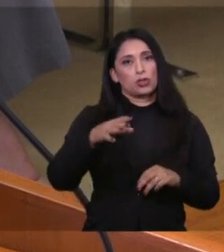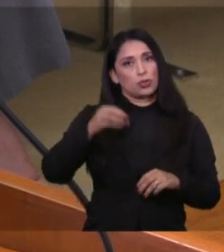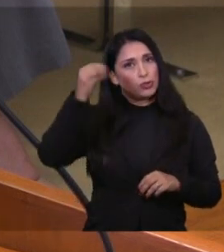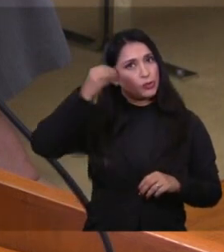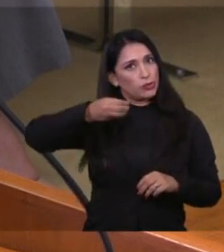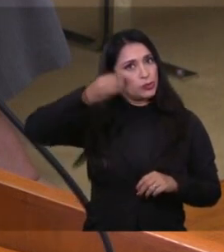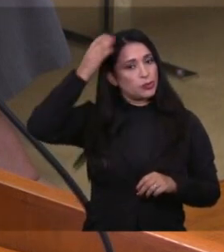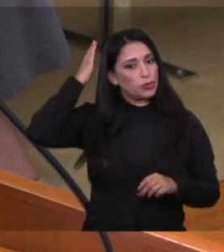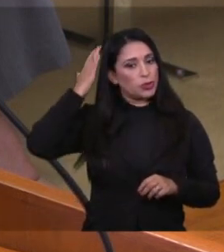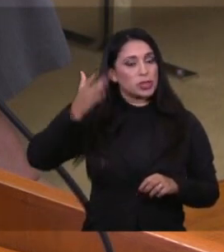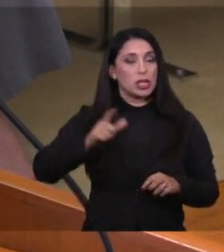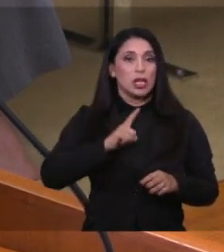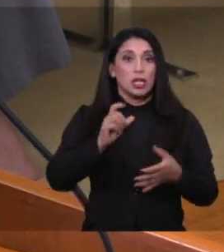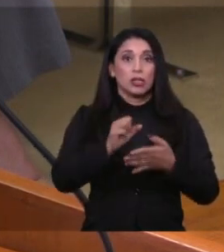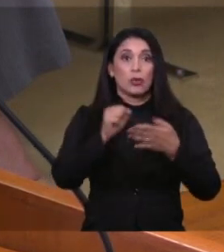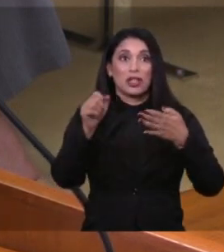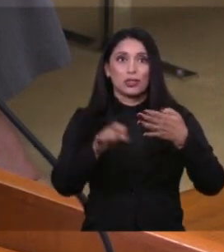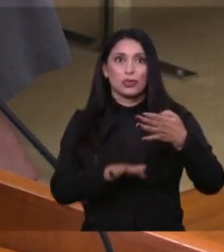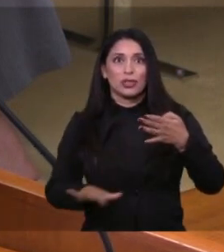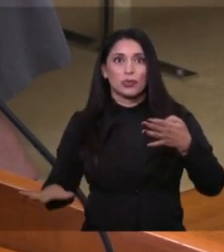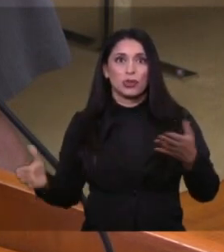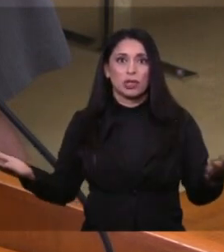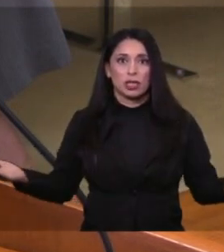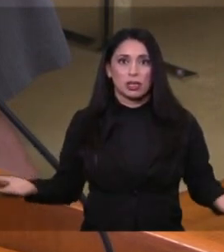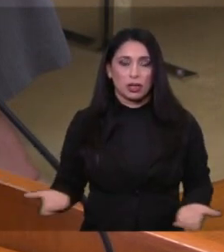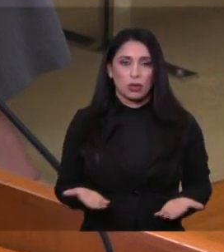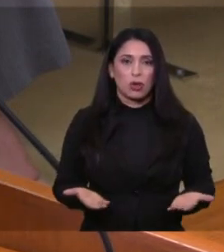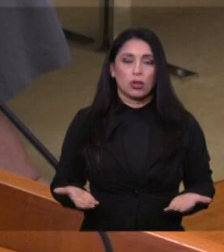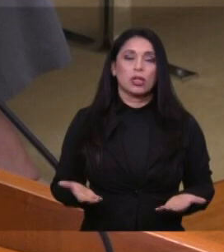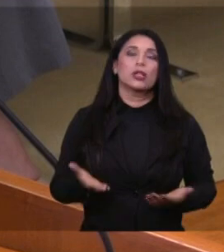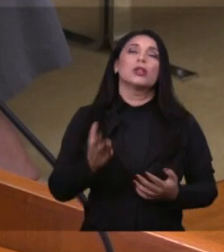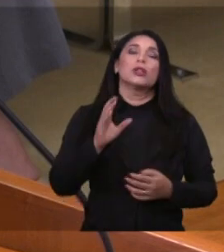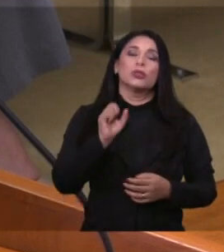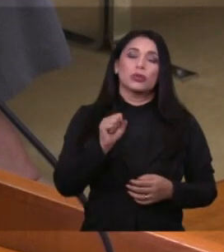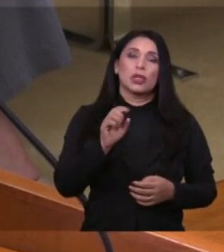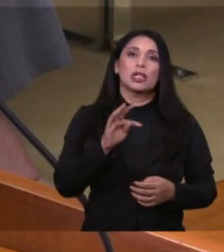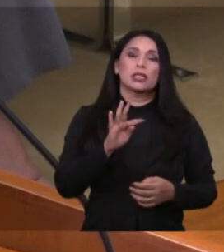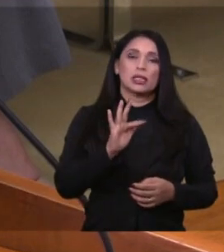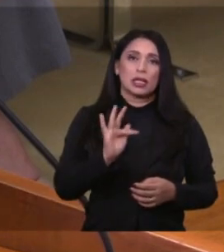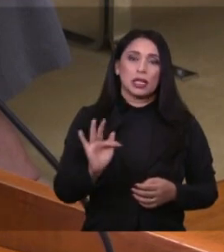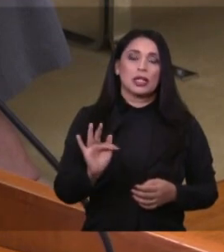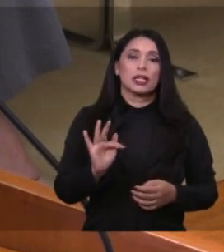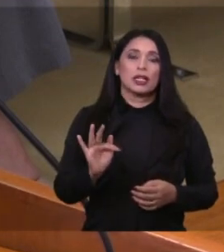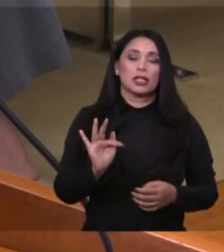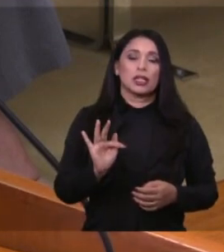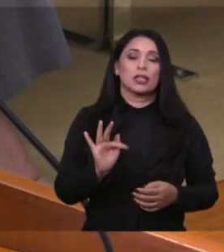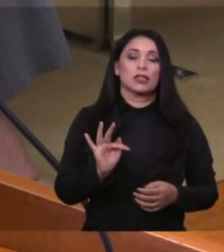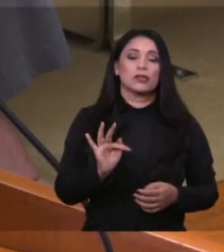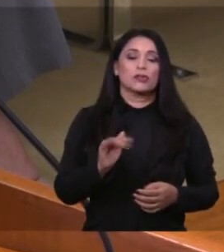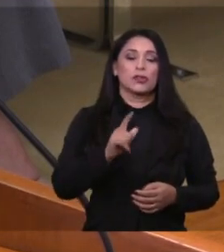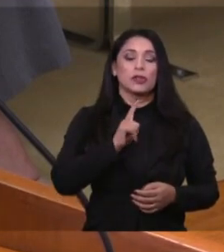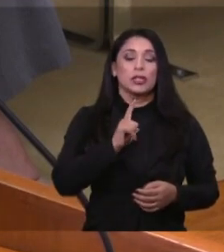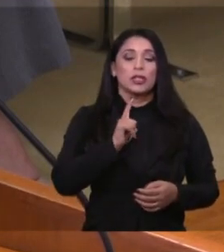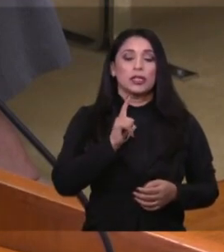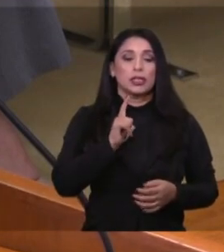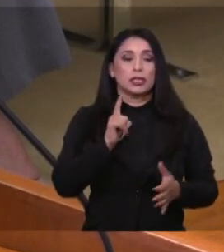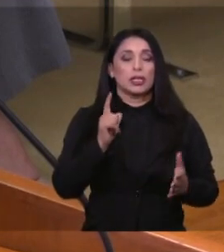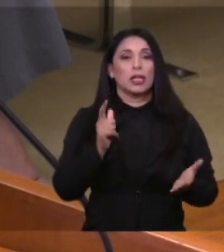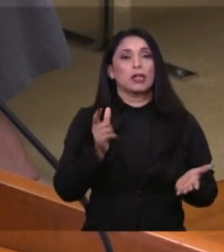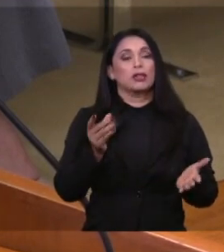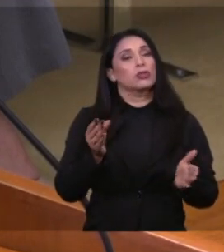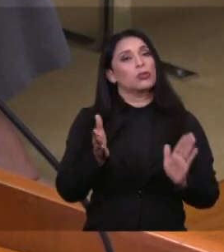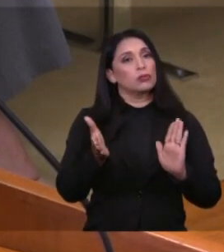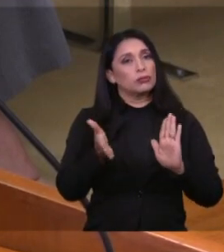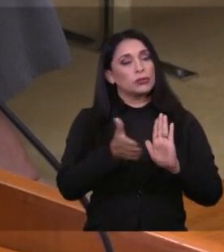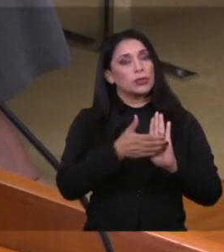Então, segundo a jurisprudência atual do Supremo Tribunal Federal, aplicável expressamente ao caso do DIFAL,